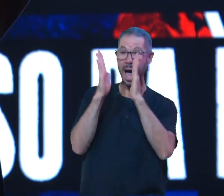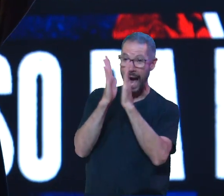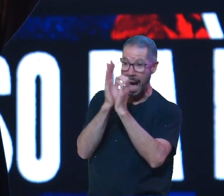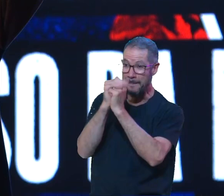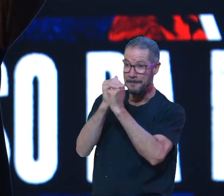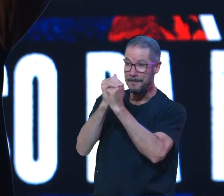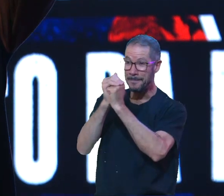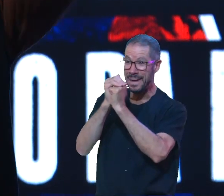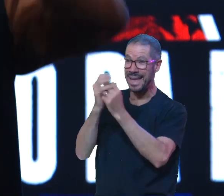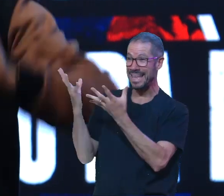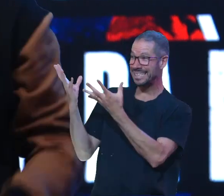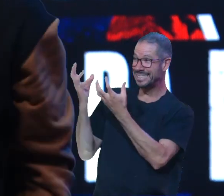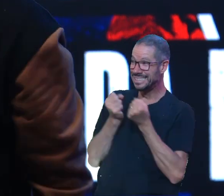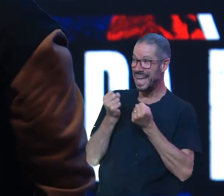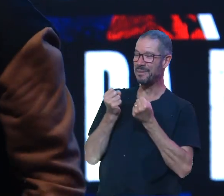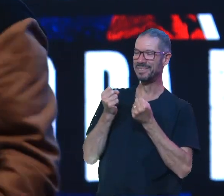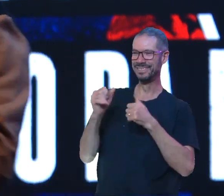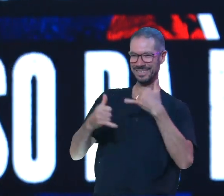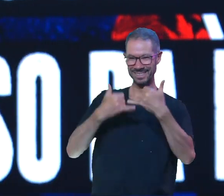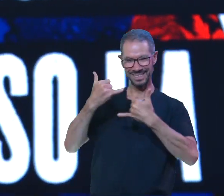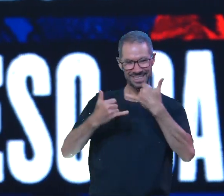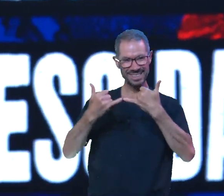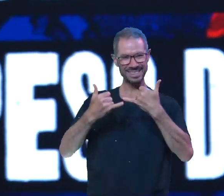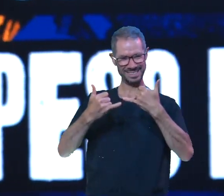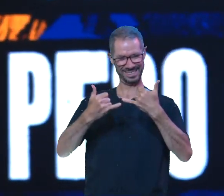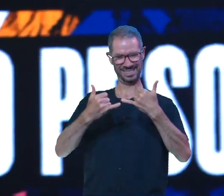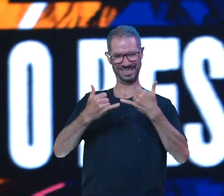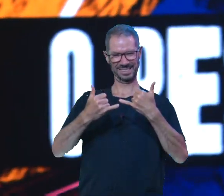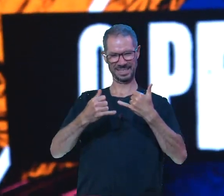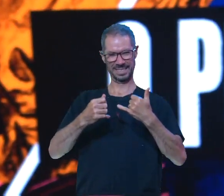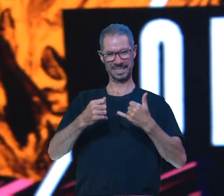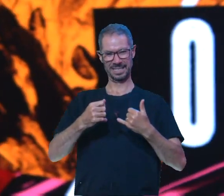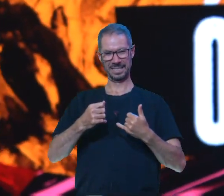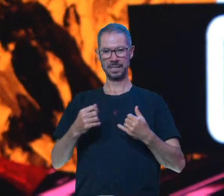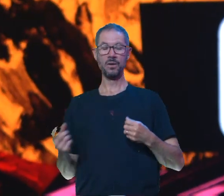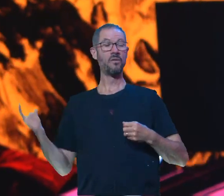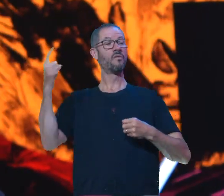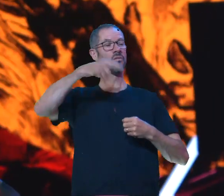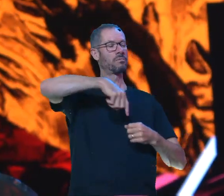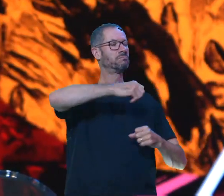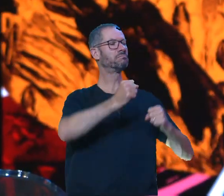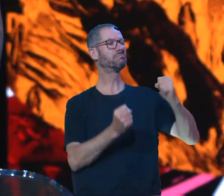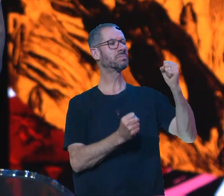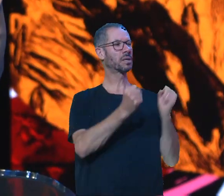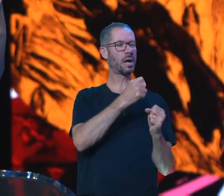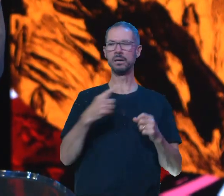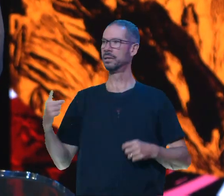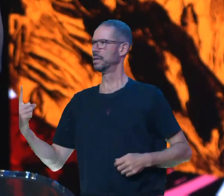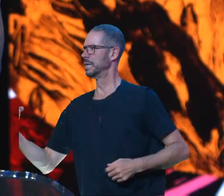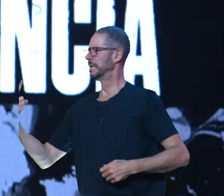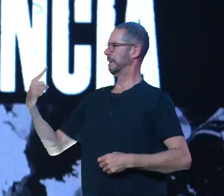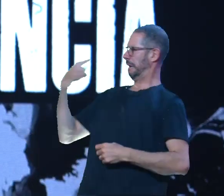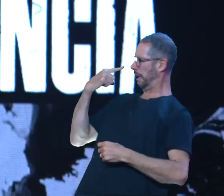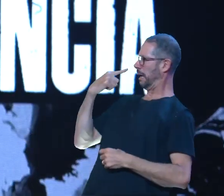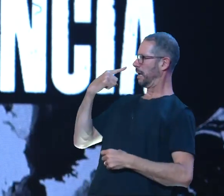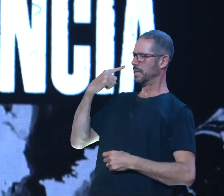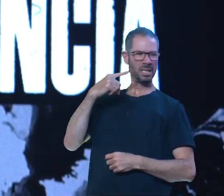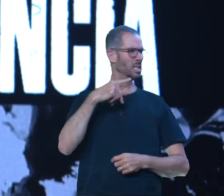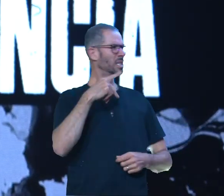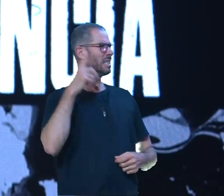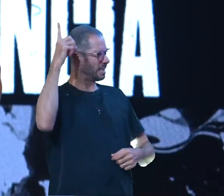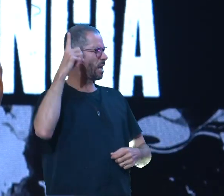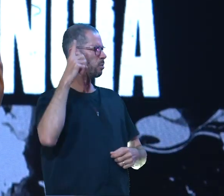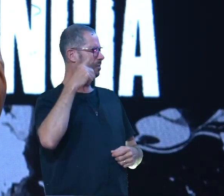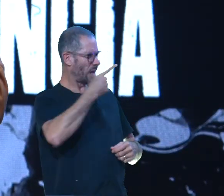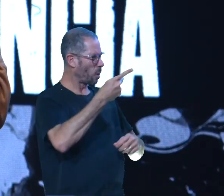palavra? Brincadeira. E aí, ela voltou para o carro, apontou o dedo bem na minha cara assim e falou assim, se Deus falou com os 2